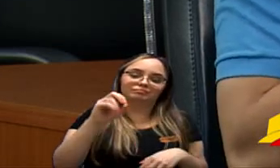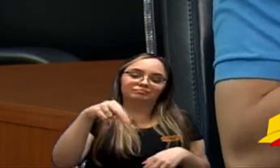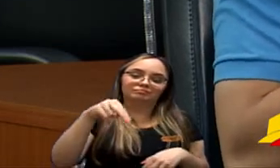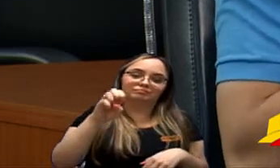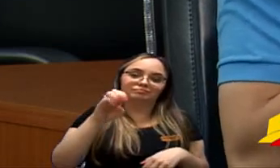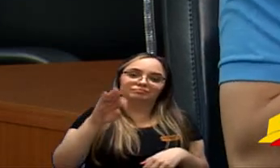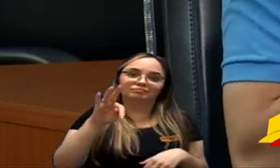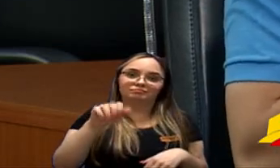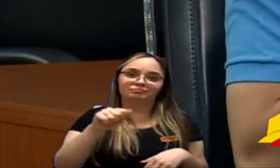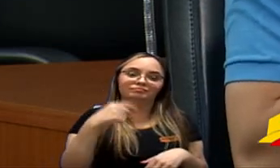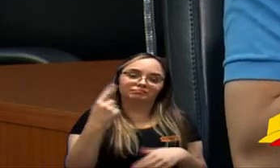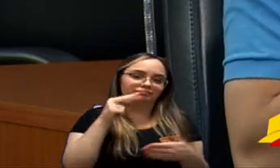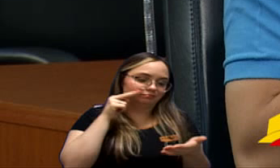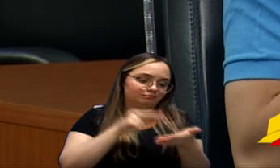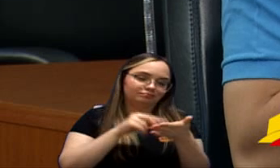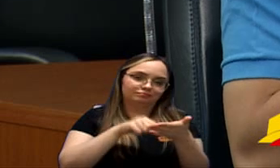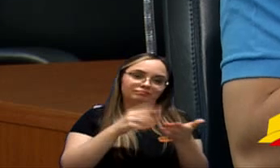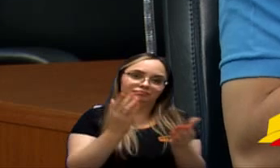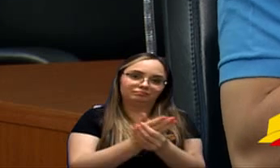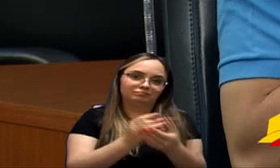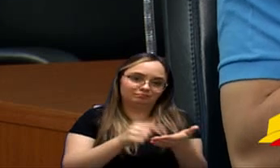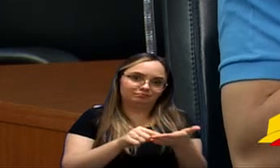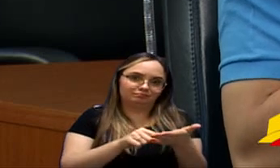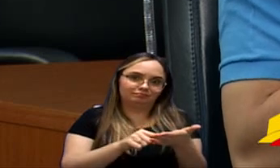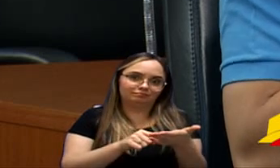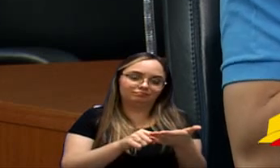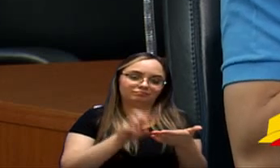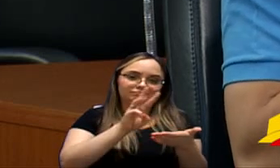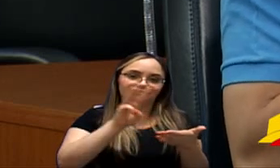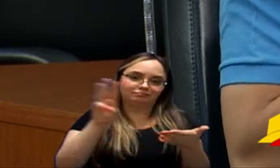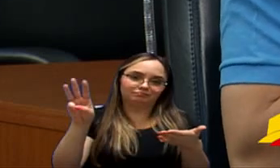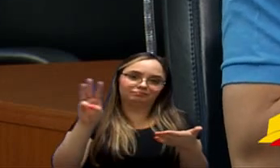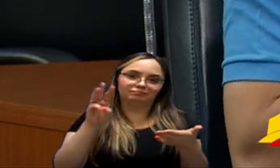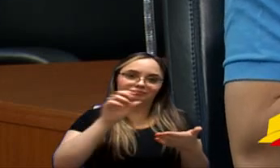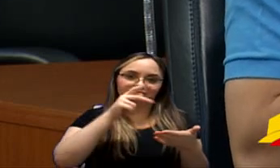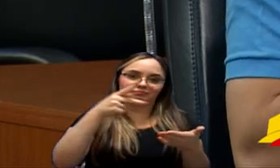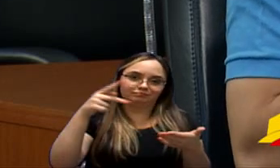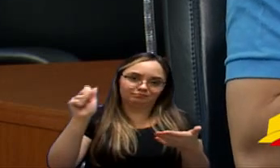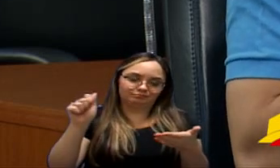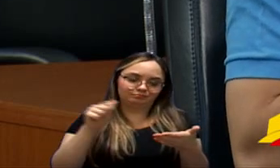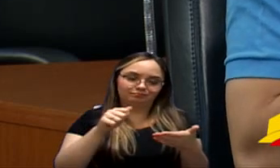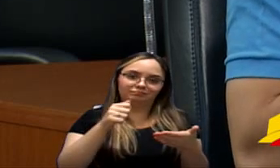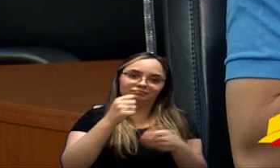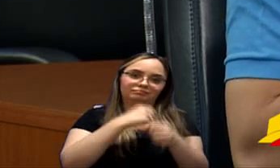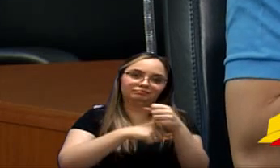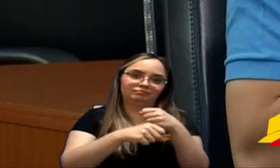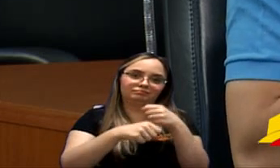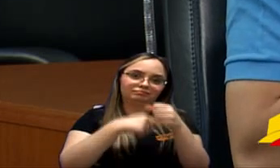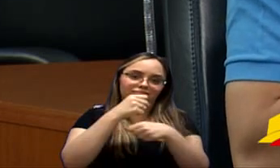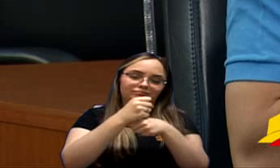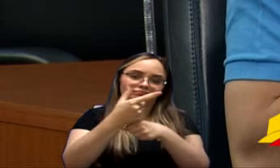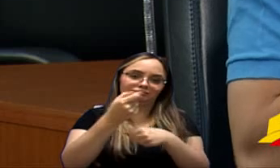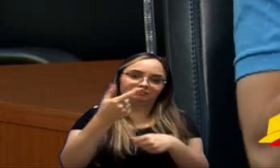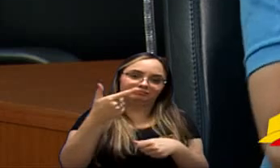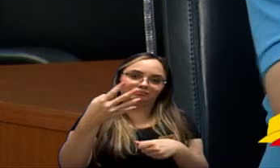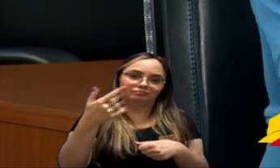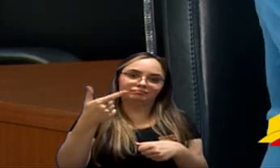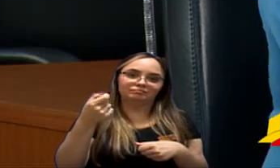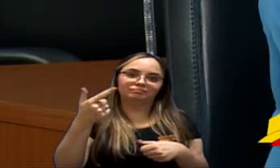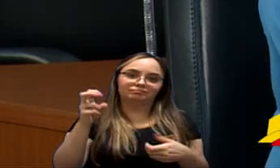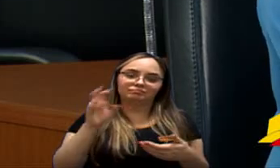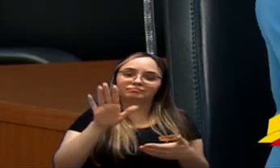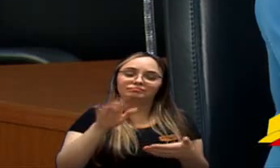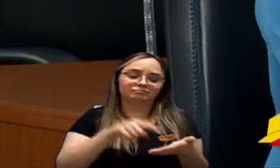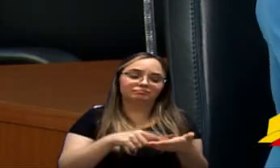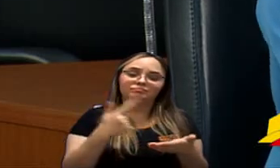sendo compartilhado aqui na página aqui do plano plurianual aqui de 2024 e 2025, só